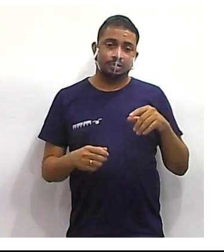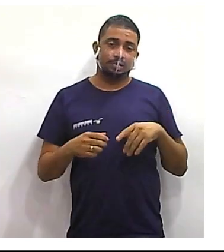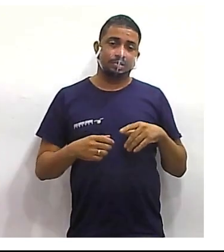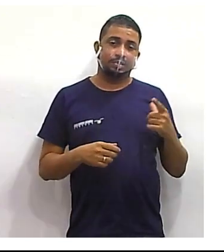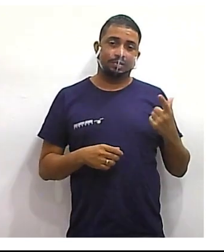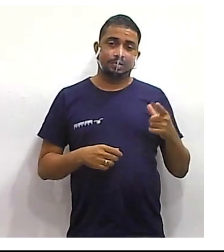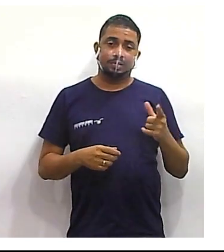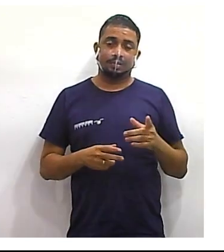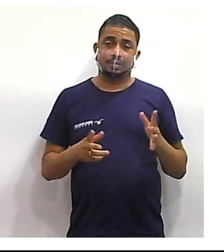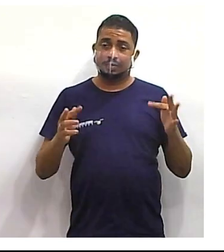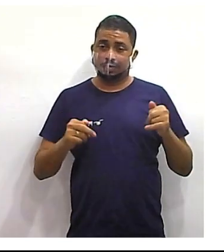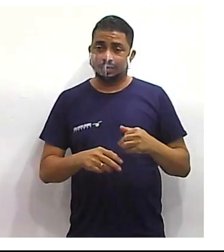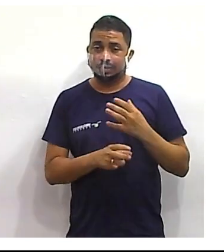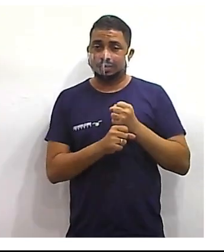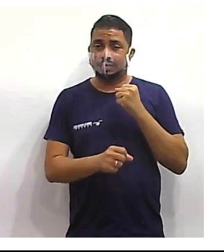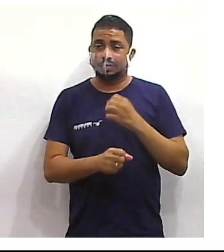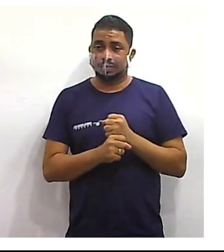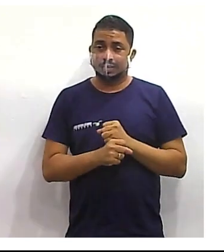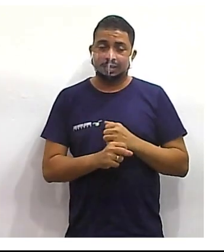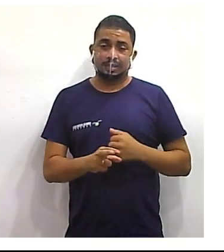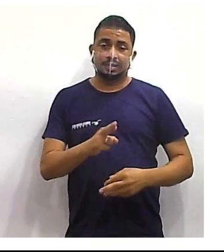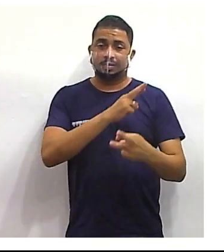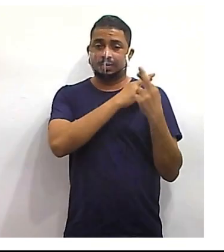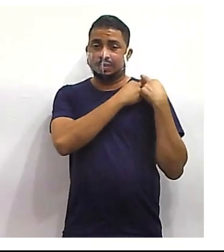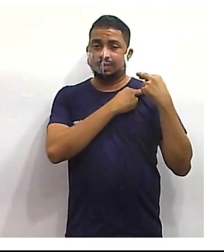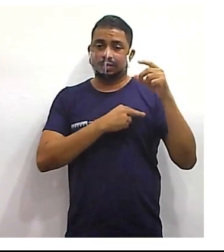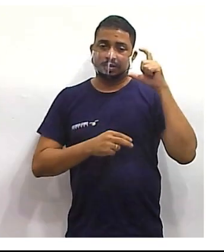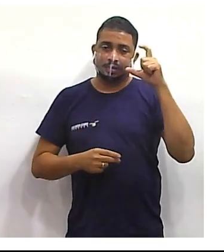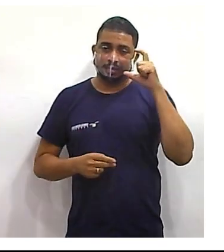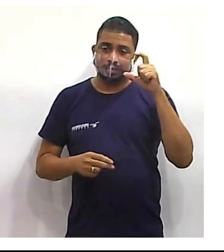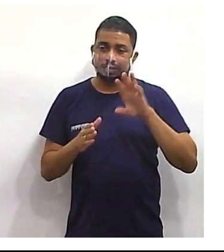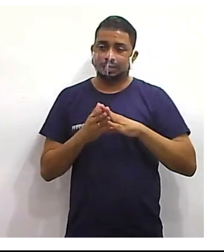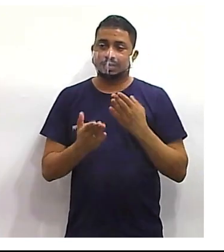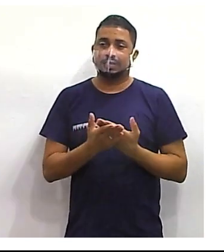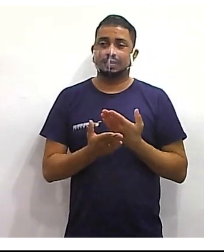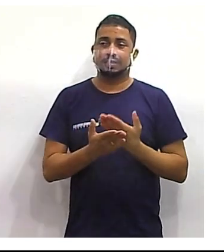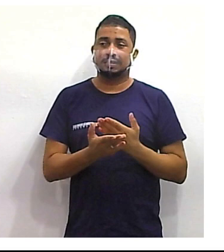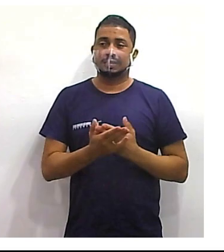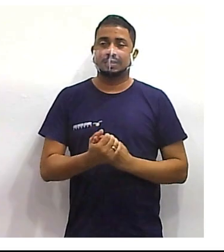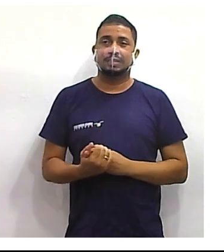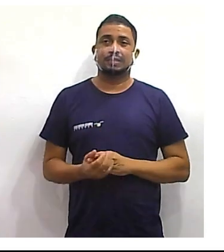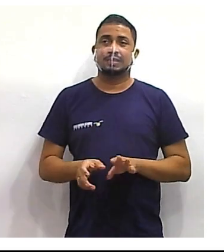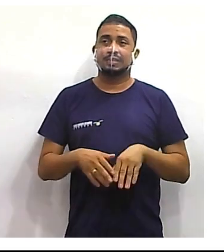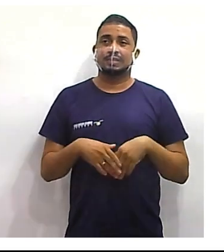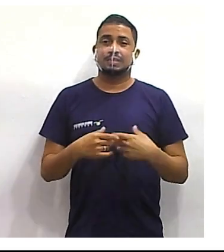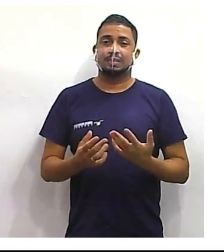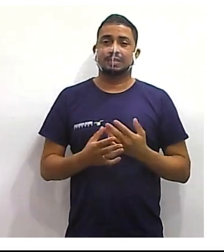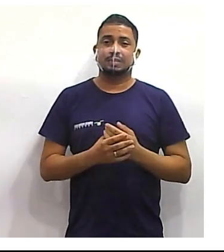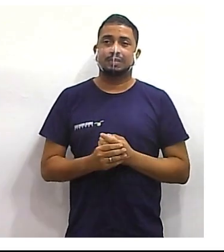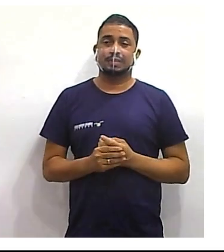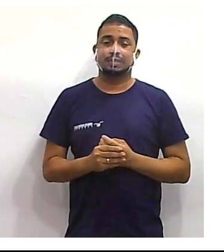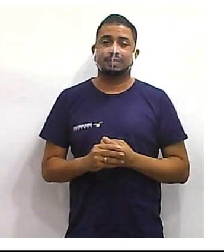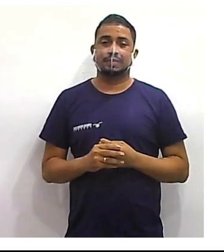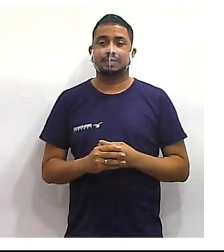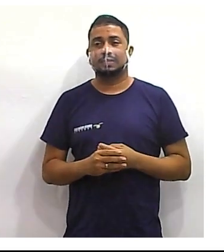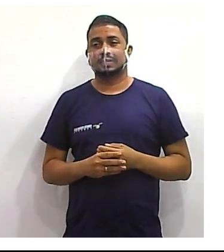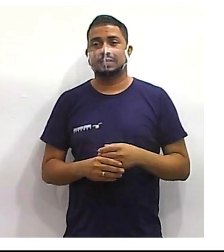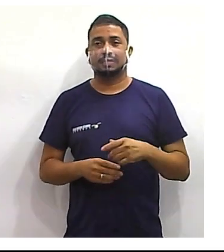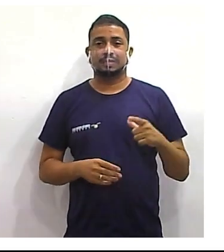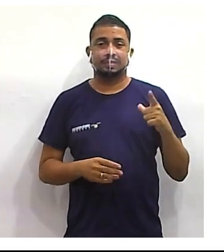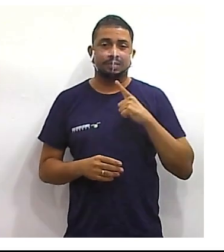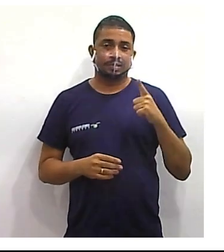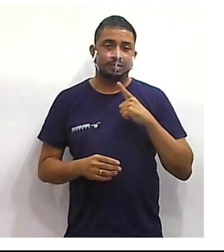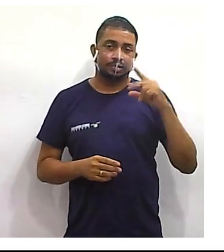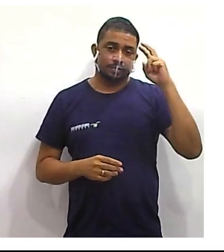fins lucrativos que representa o interesse dos estudantes. Então, assim, ele vai perpassar, né,